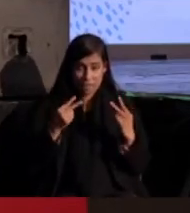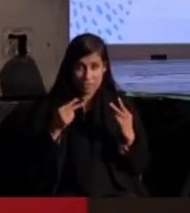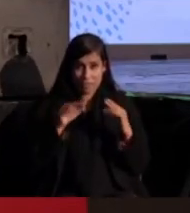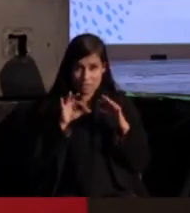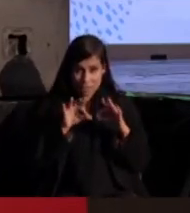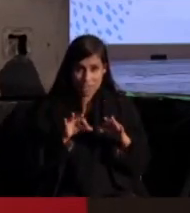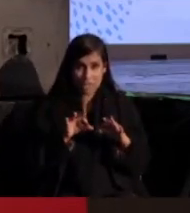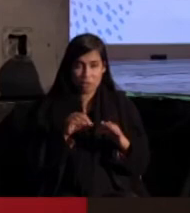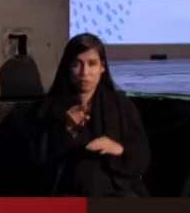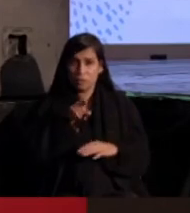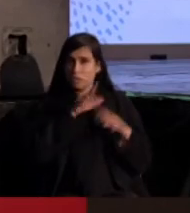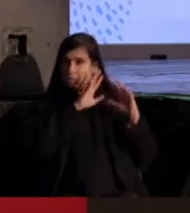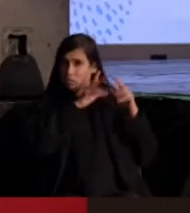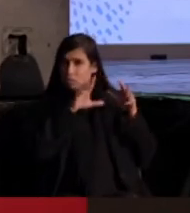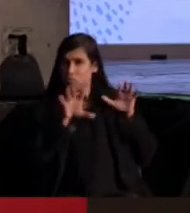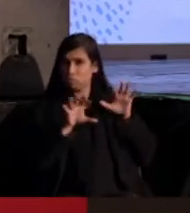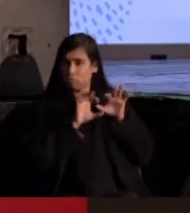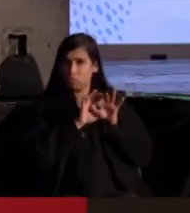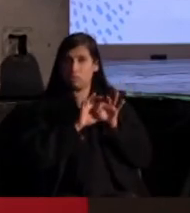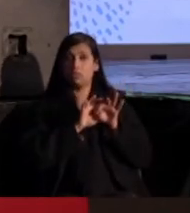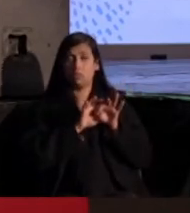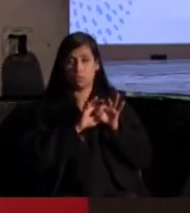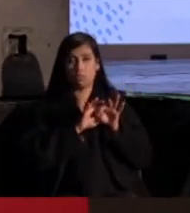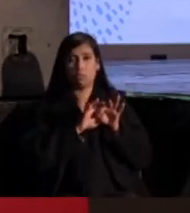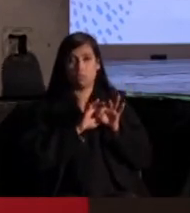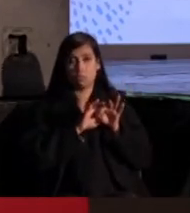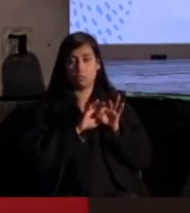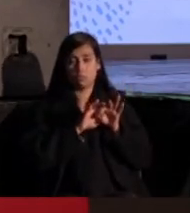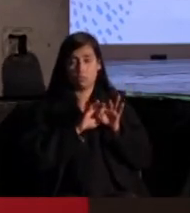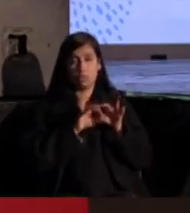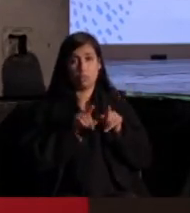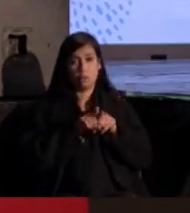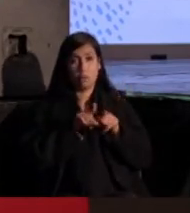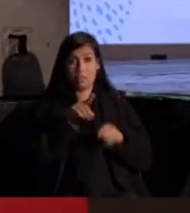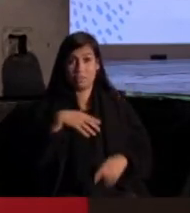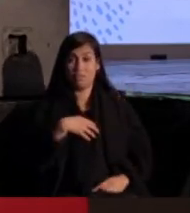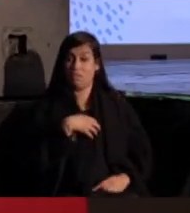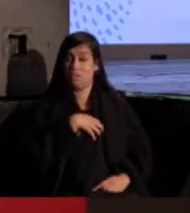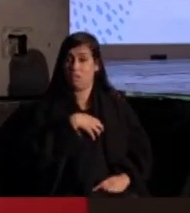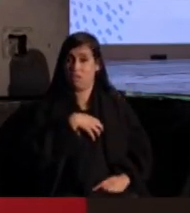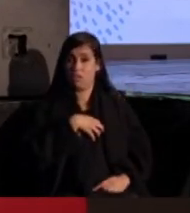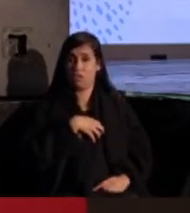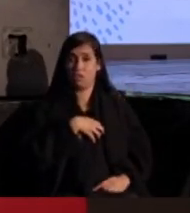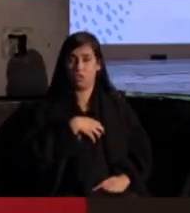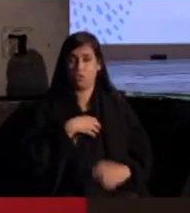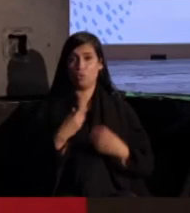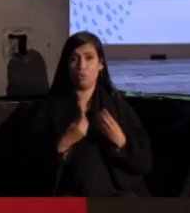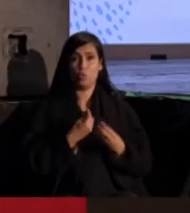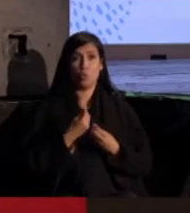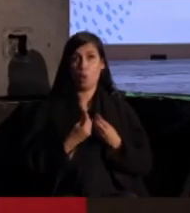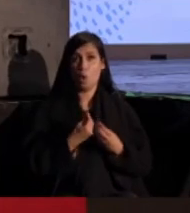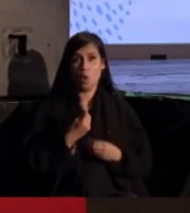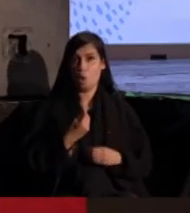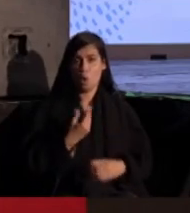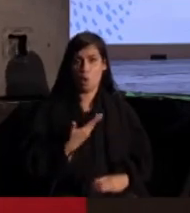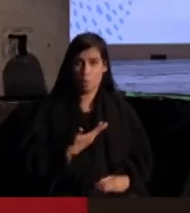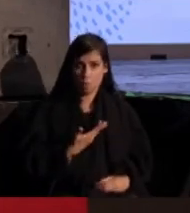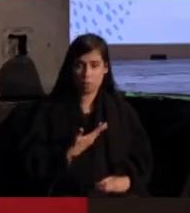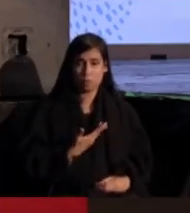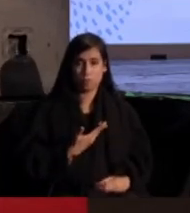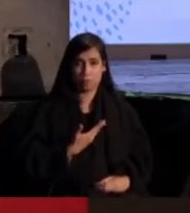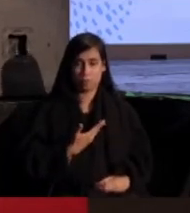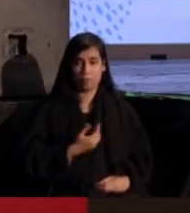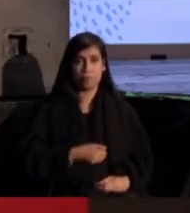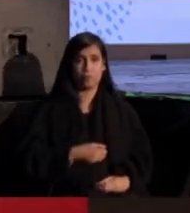decodificam, estabelecem o sentido. Vocês trabalham já o sentido colocado aí. Vocês, a decodificação, o hiato